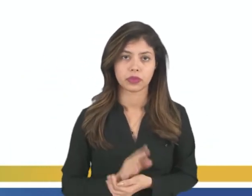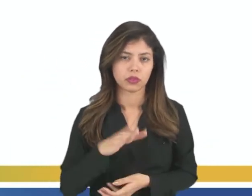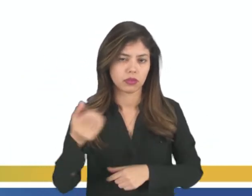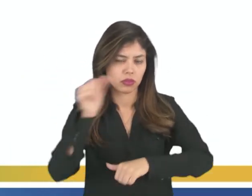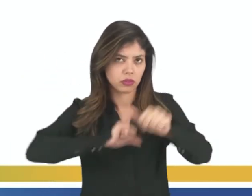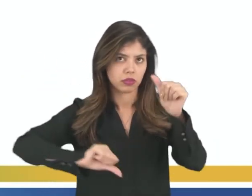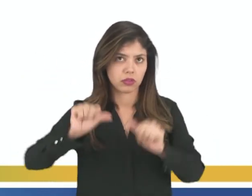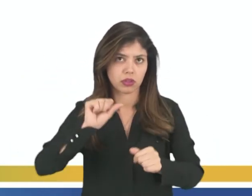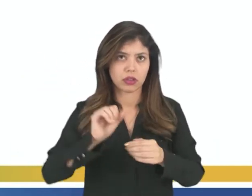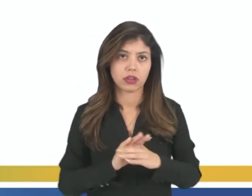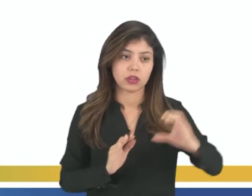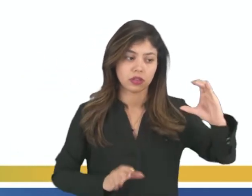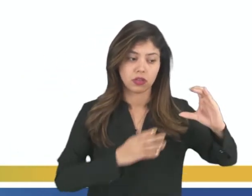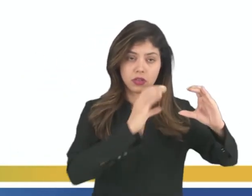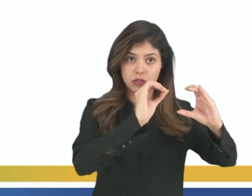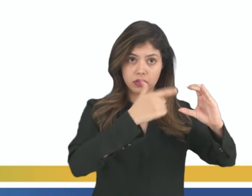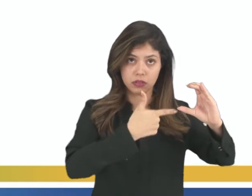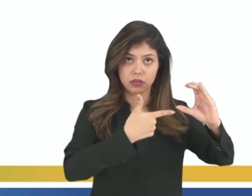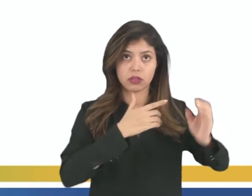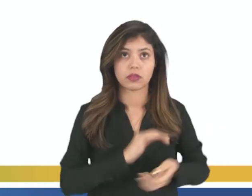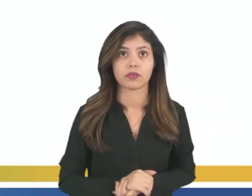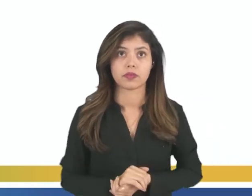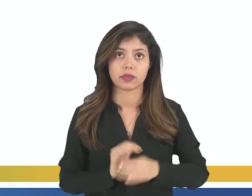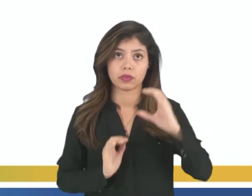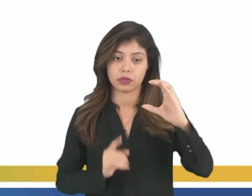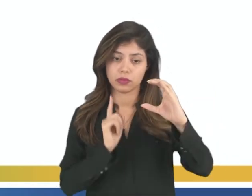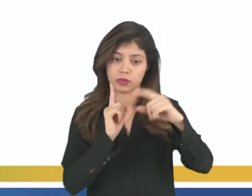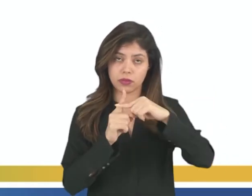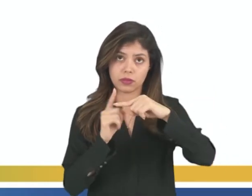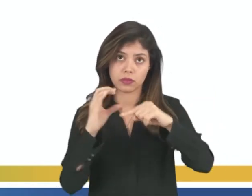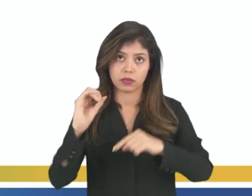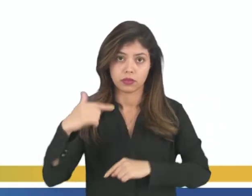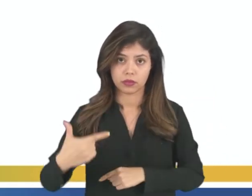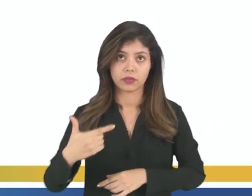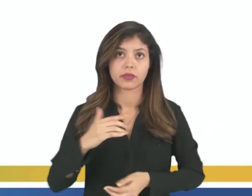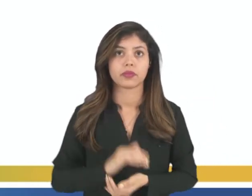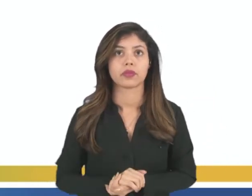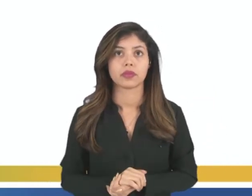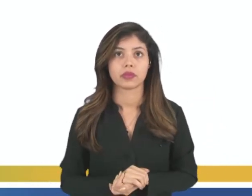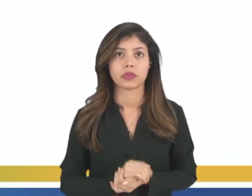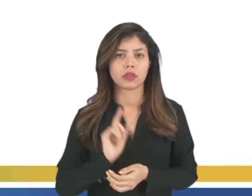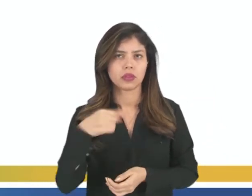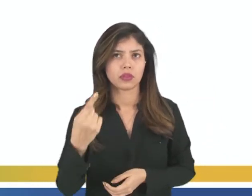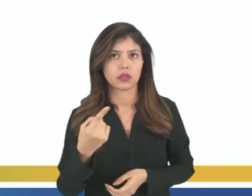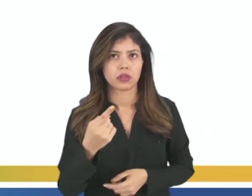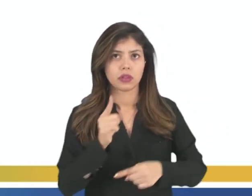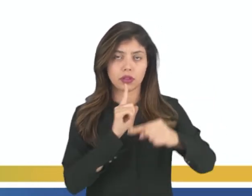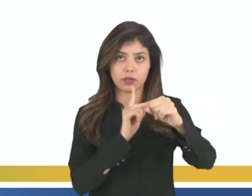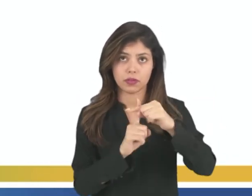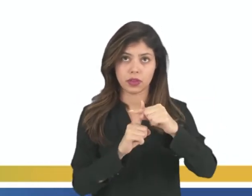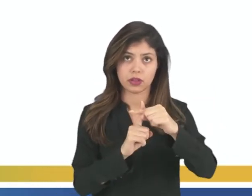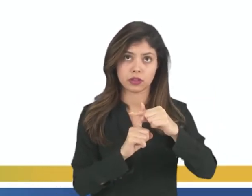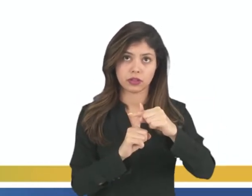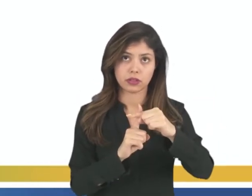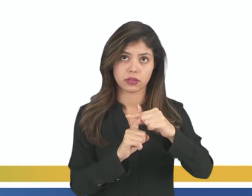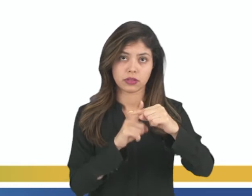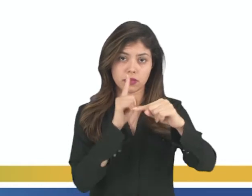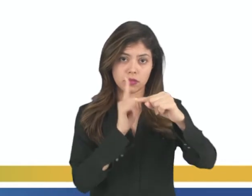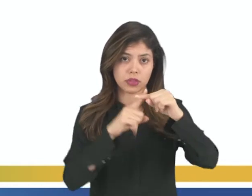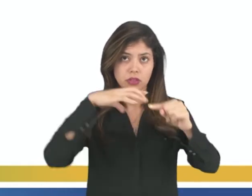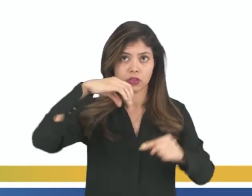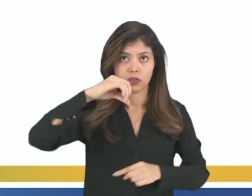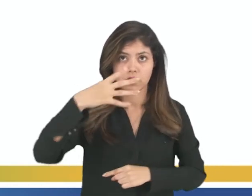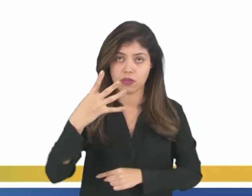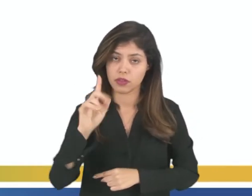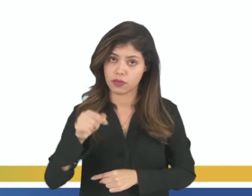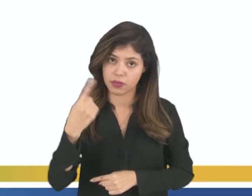equação, eu passo a ter CO2 produzindo carbono mais gás oxigênio, logo eu vou ter que inverter obrigatoriamente o sinal